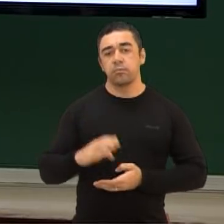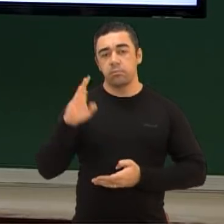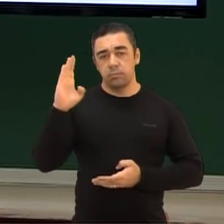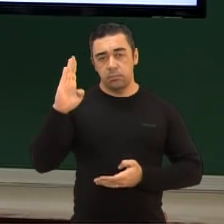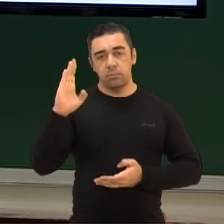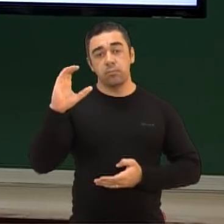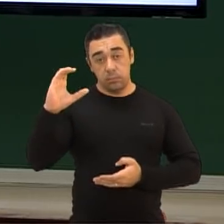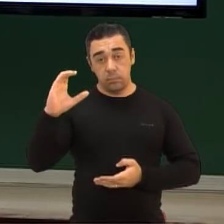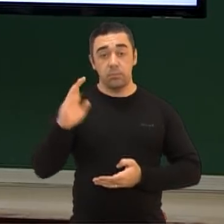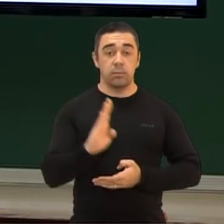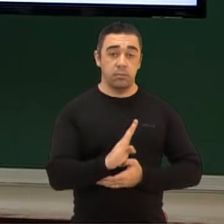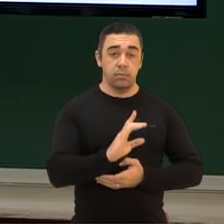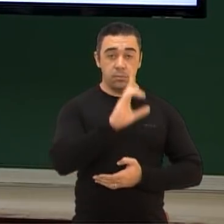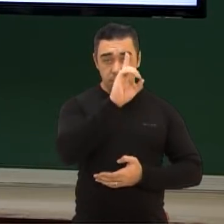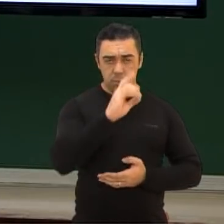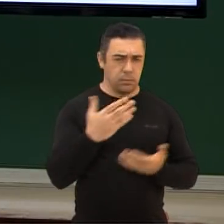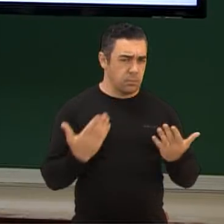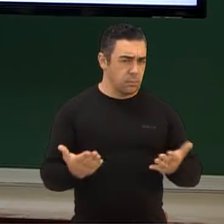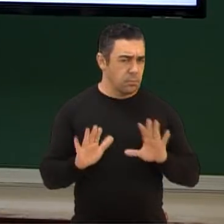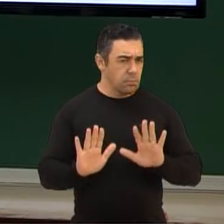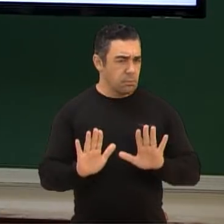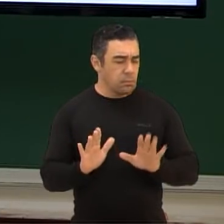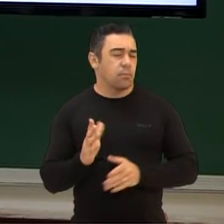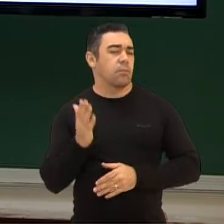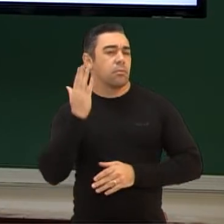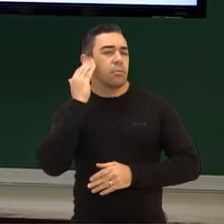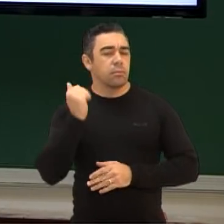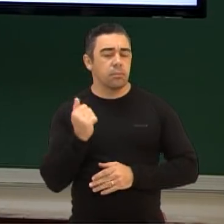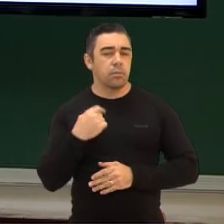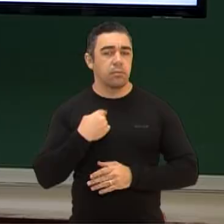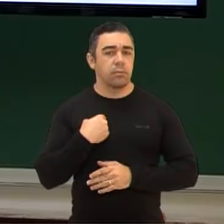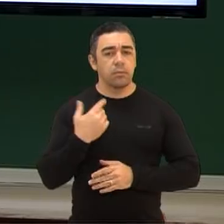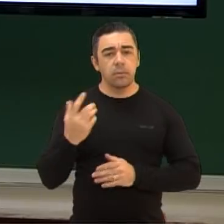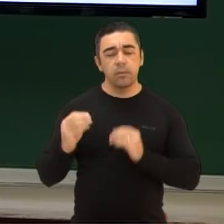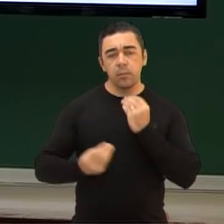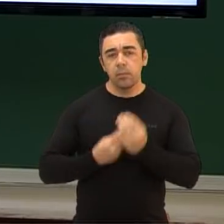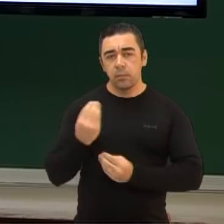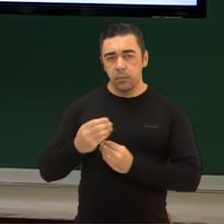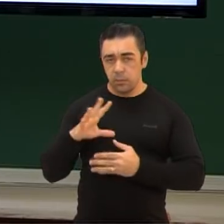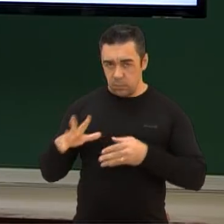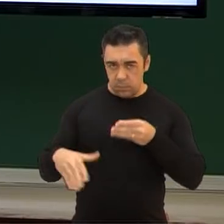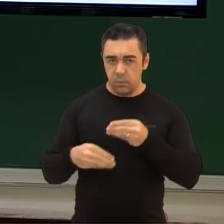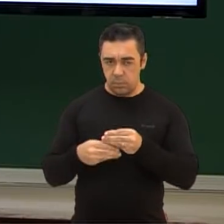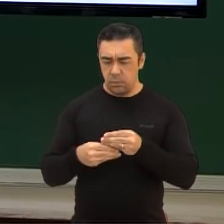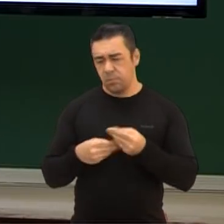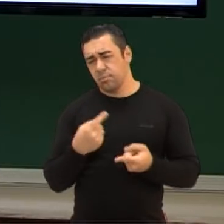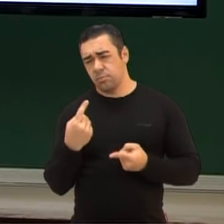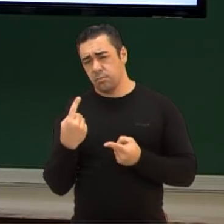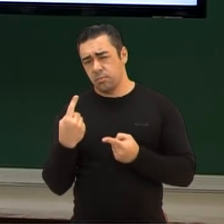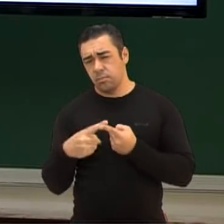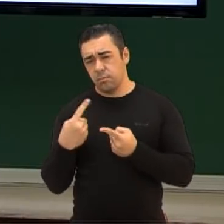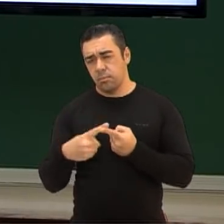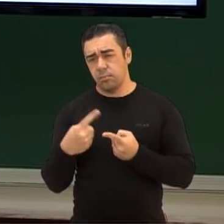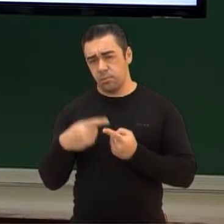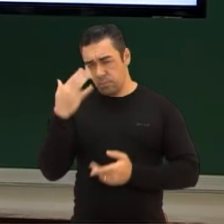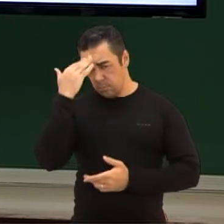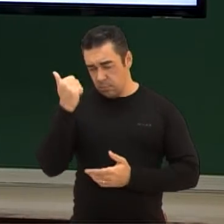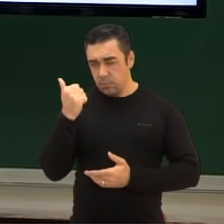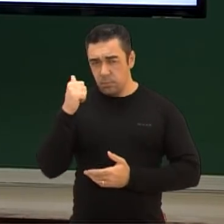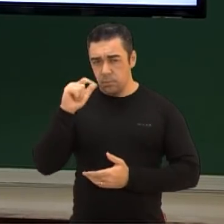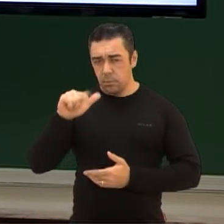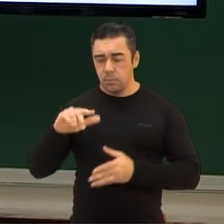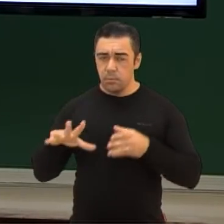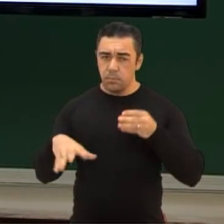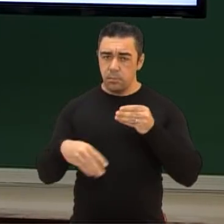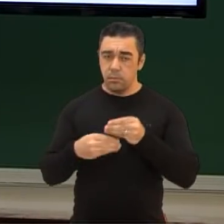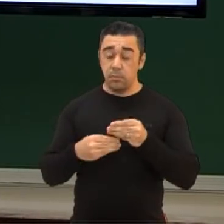CBD. Mas, para resolvermos isso, sabendo que esses ângulos são complementares. Por que eles são